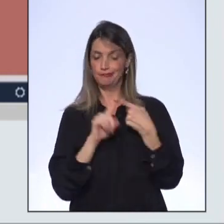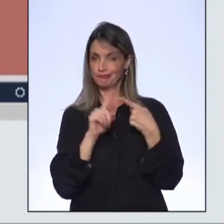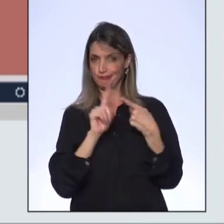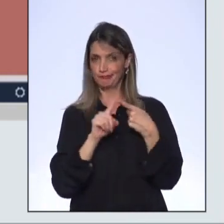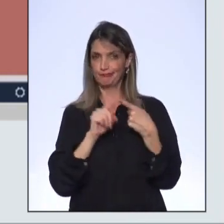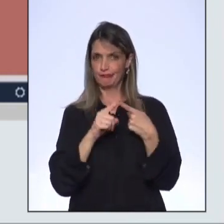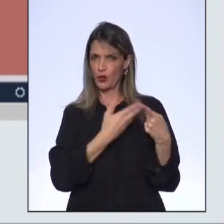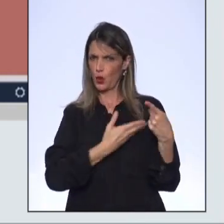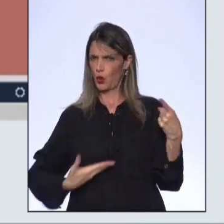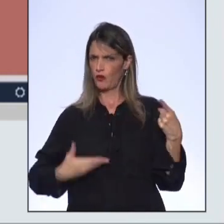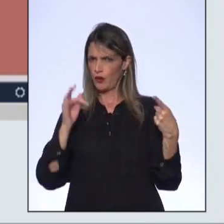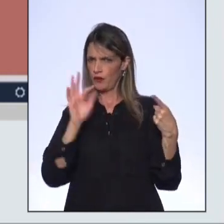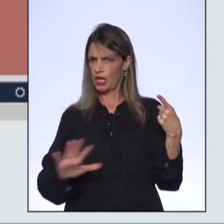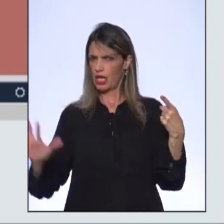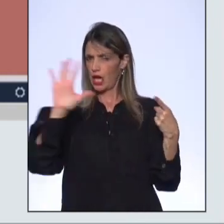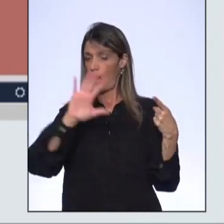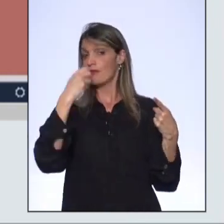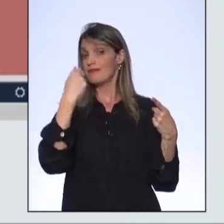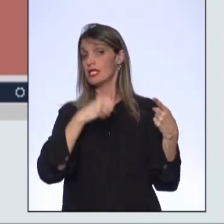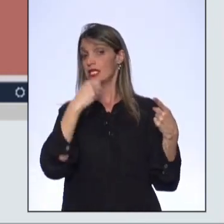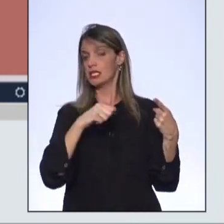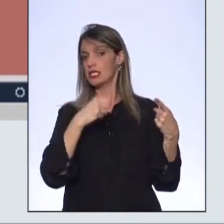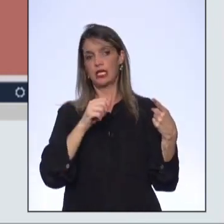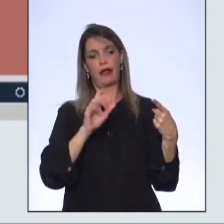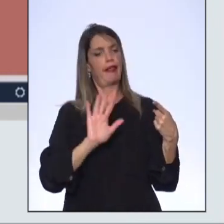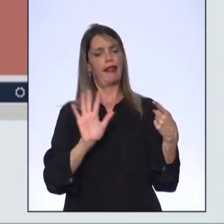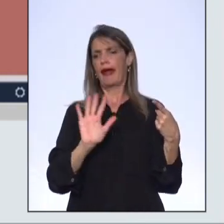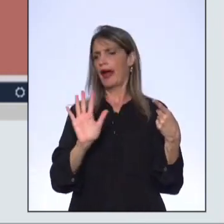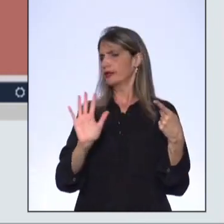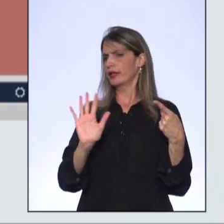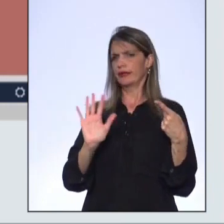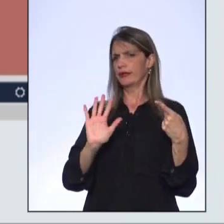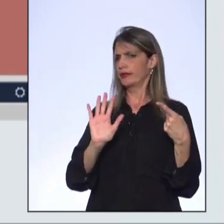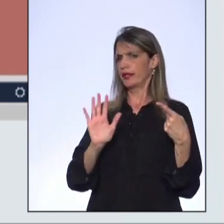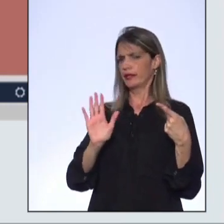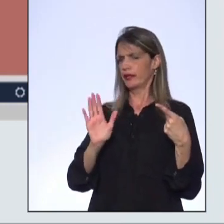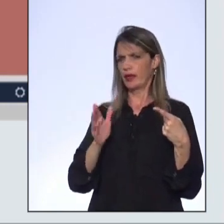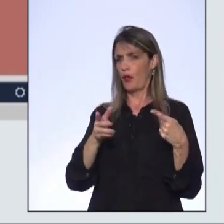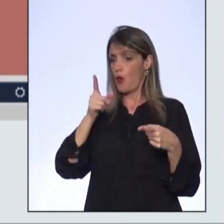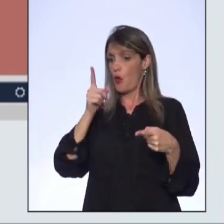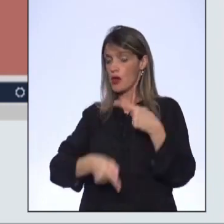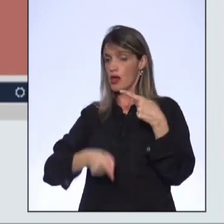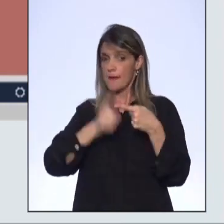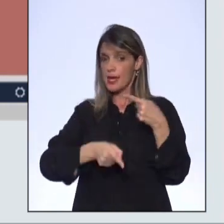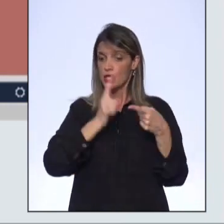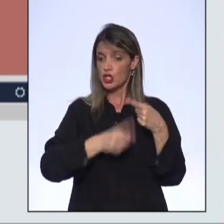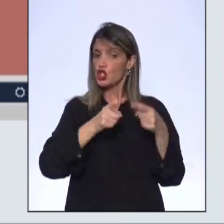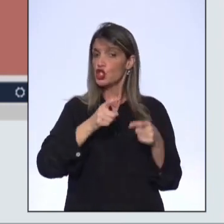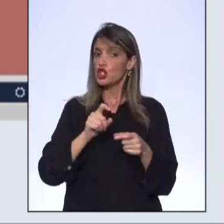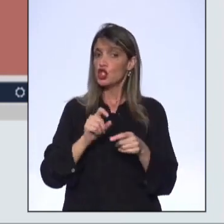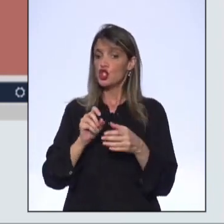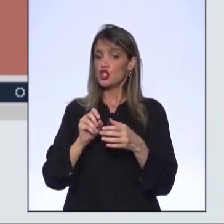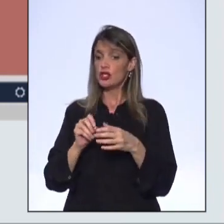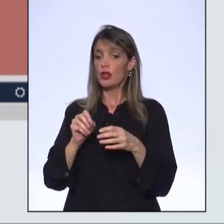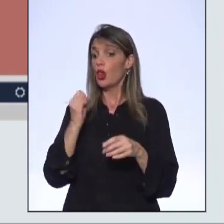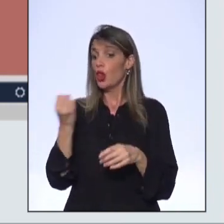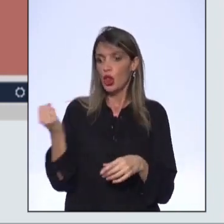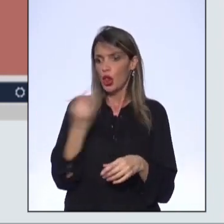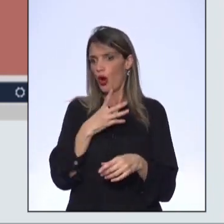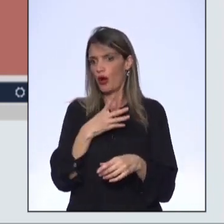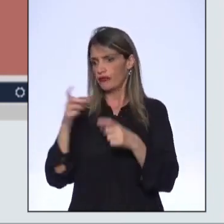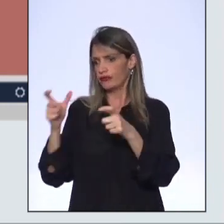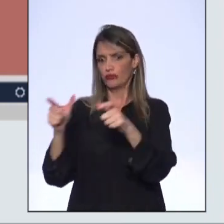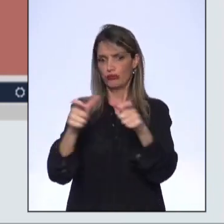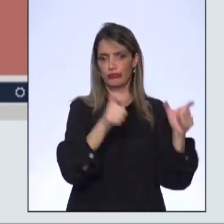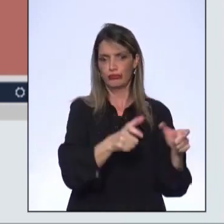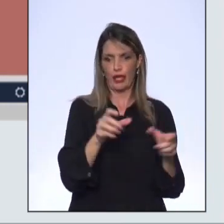o governo federal deveria desencorajar e impedir os proprietários de terra de cultivar novos cafezais. Essa